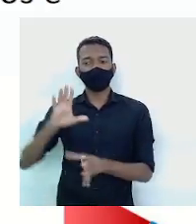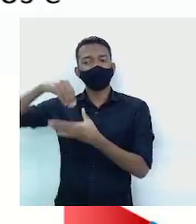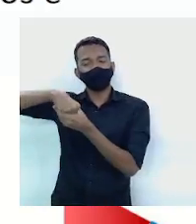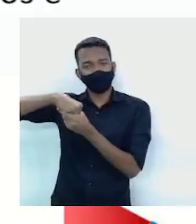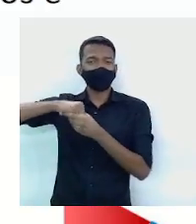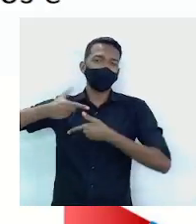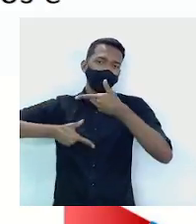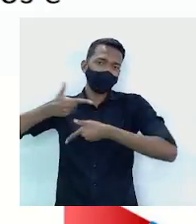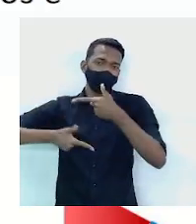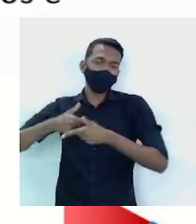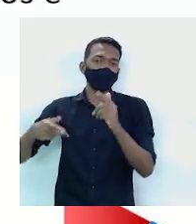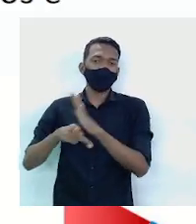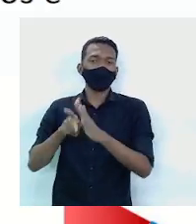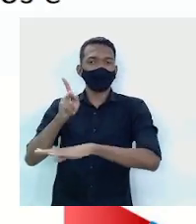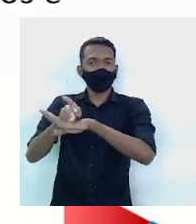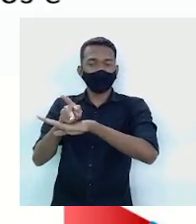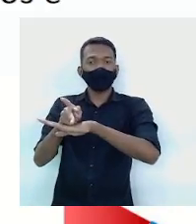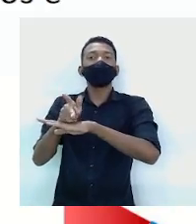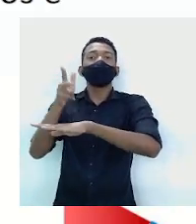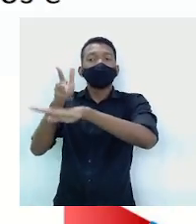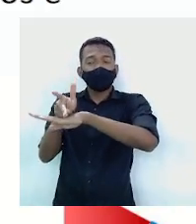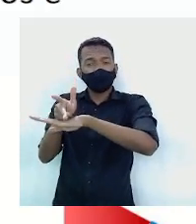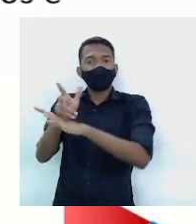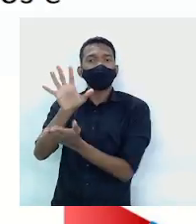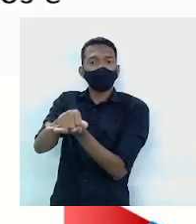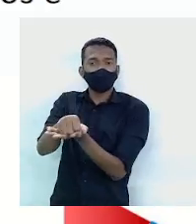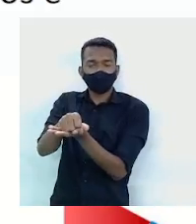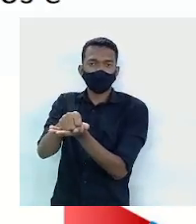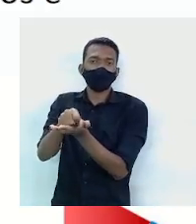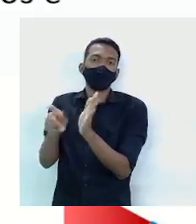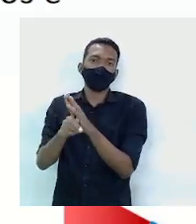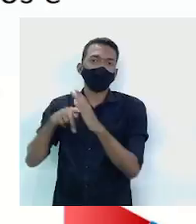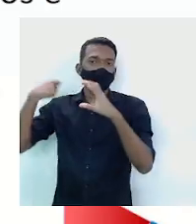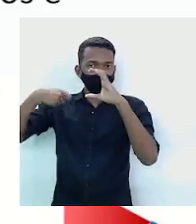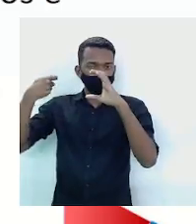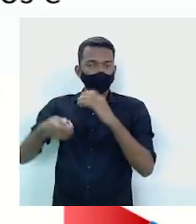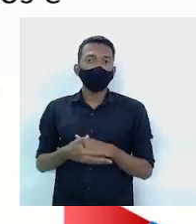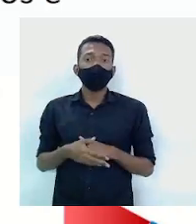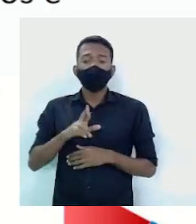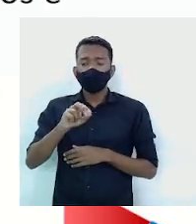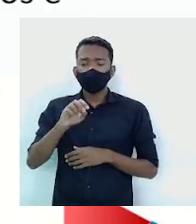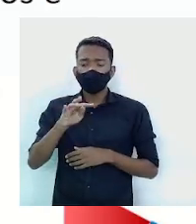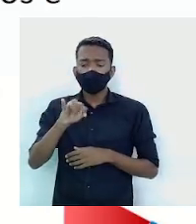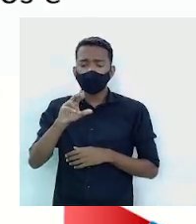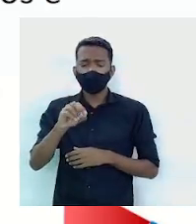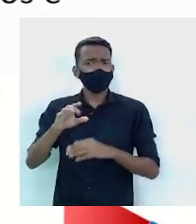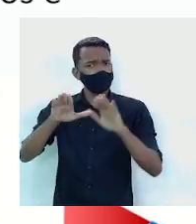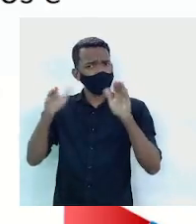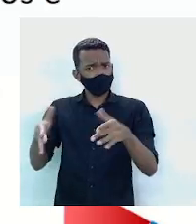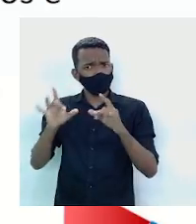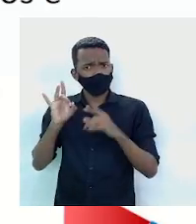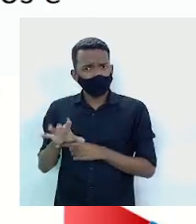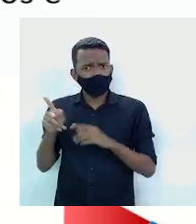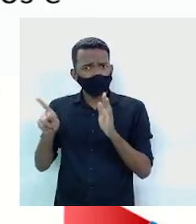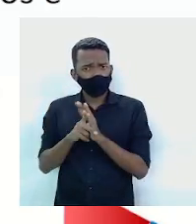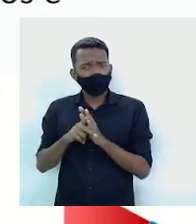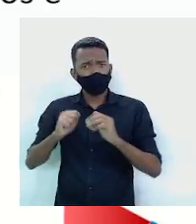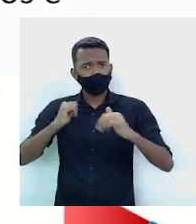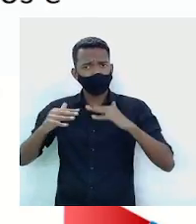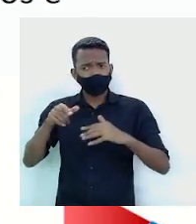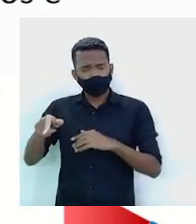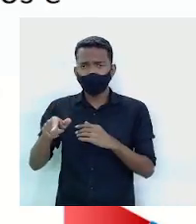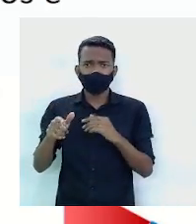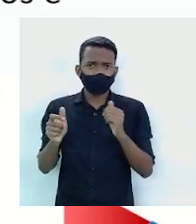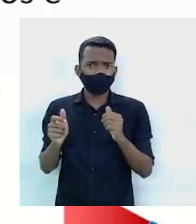de atividade, que é a gravação de um vídeo. Mas como eu disse a vocês, gente, o roteiro ele não é apenas para esse tipo de ação. Ele